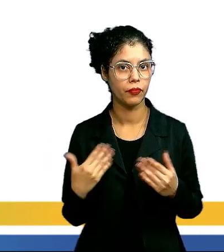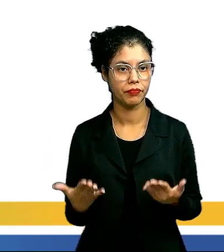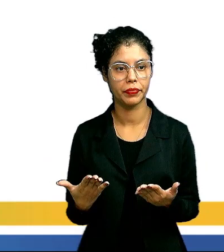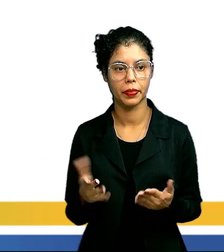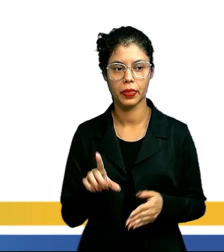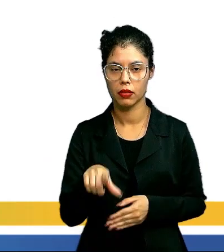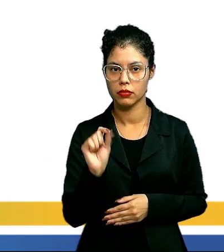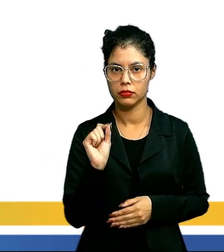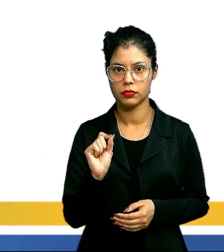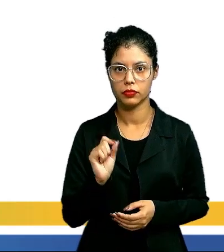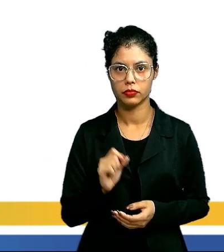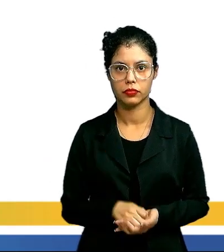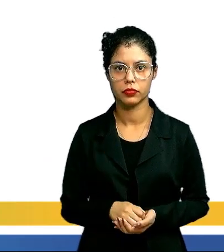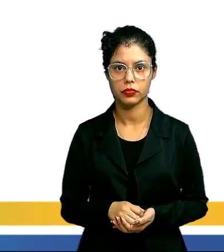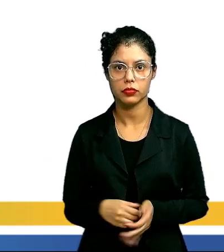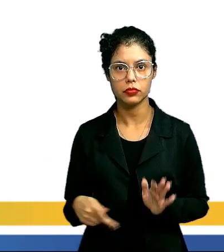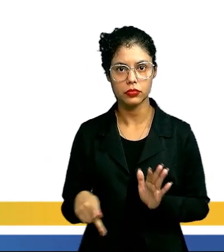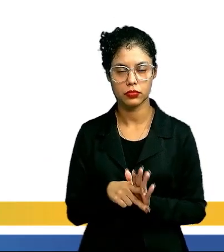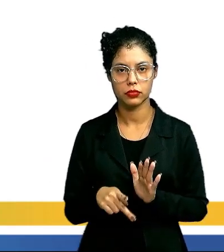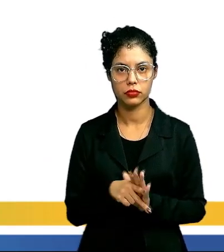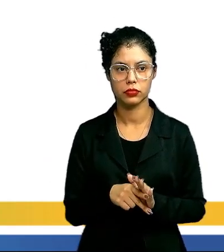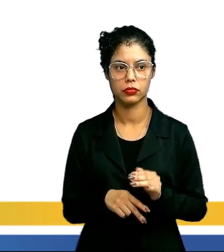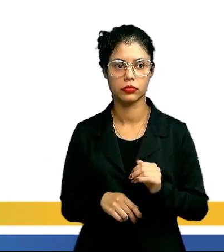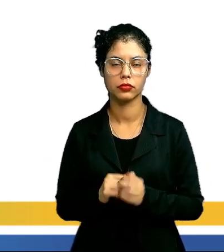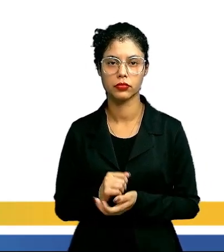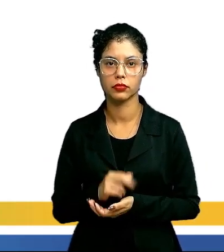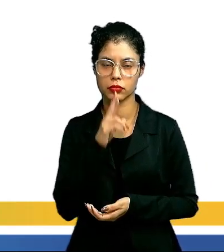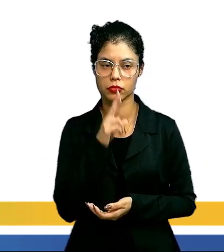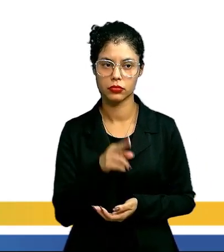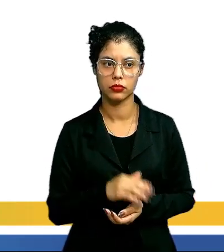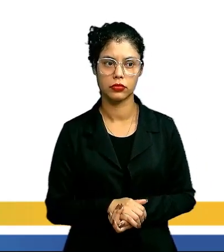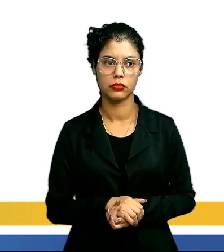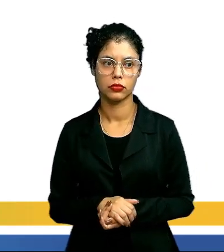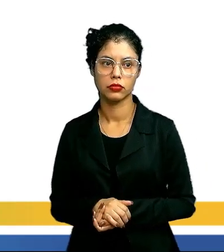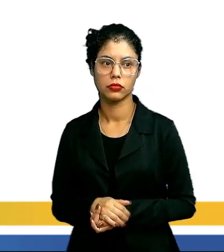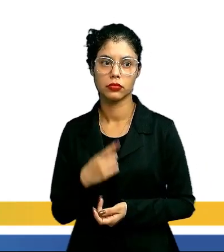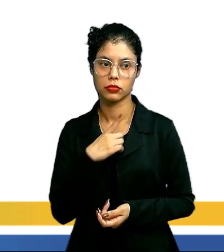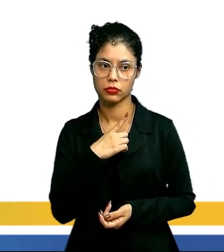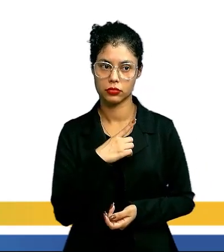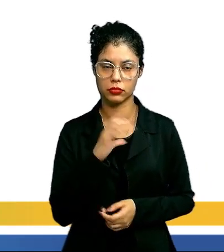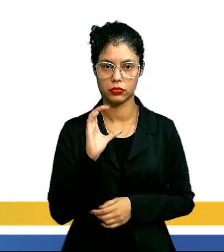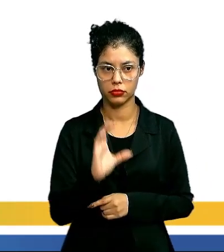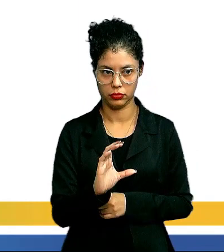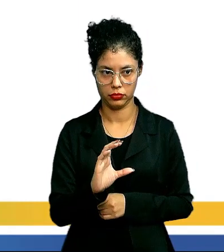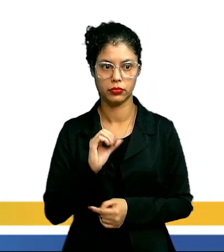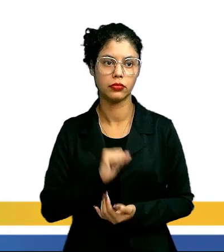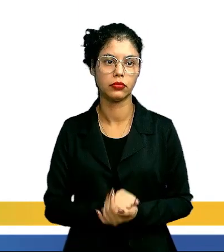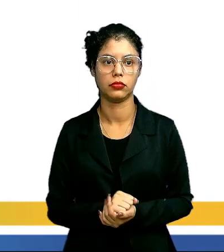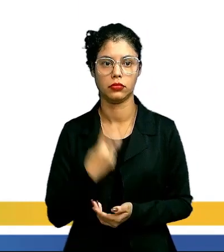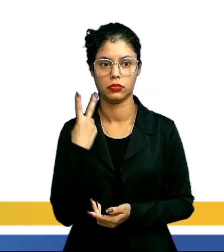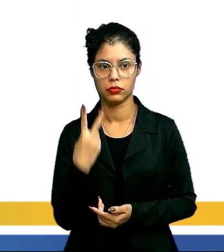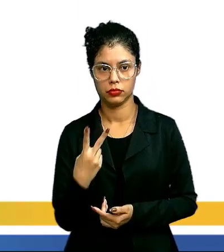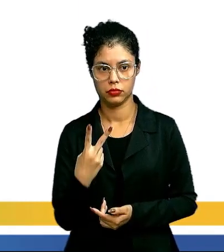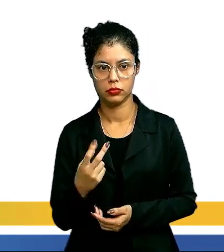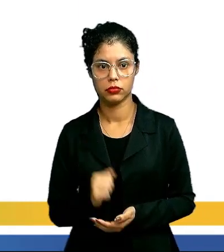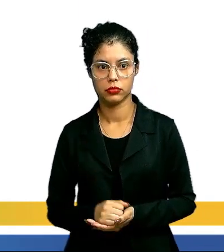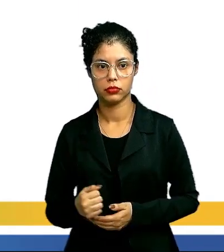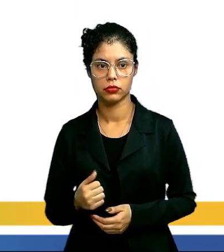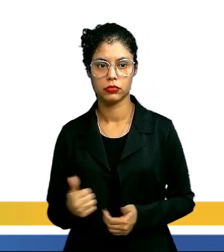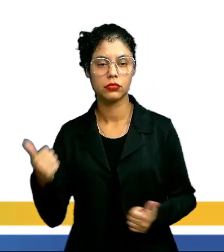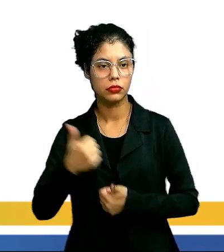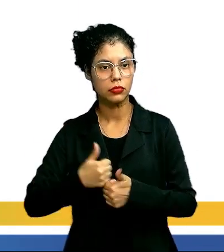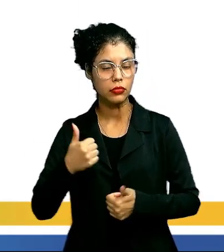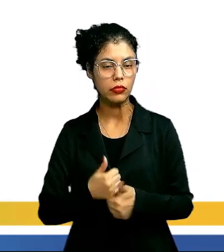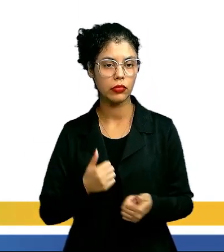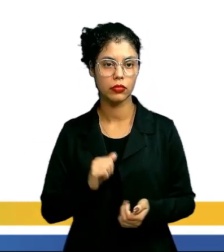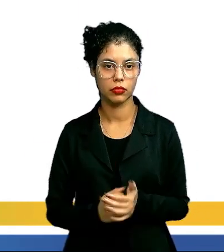das alternativas equivale vamos lá sendo seu capital dois aumentos sucessivos de I